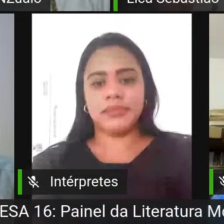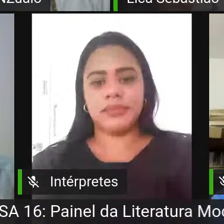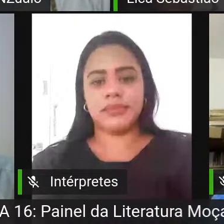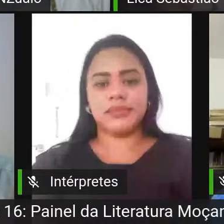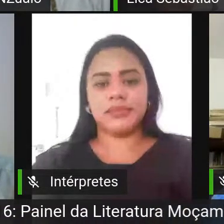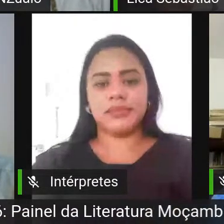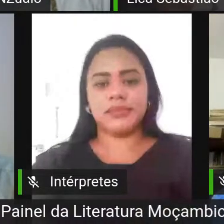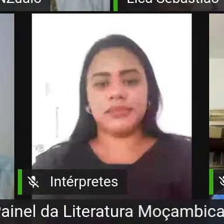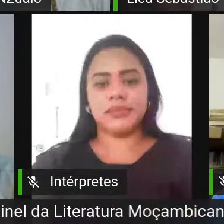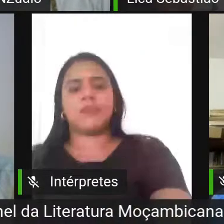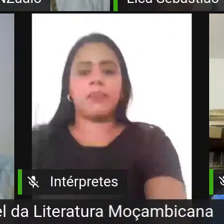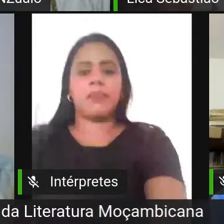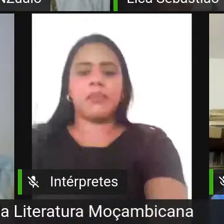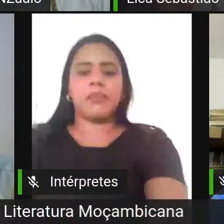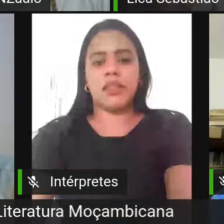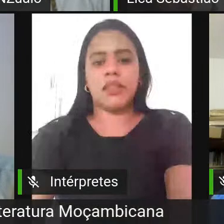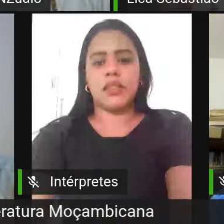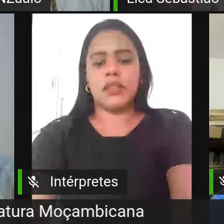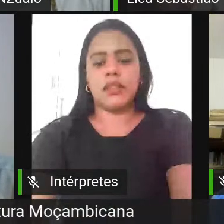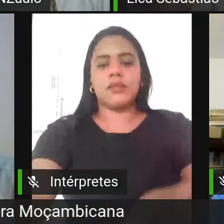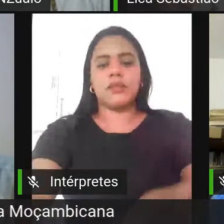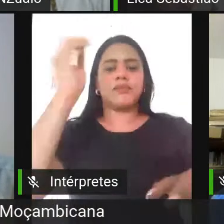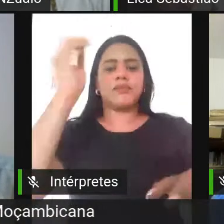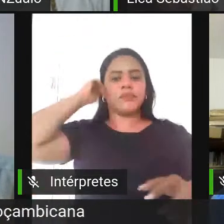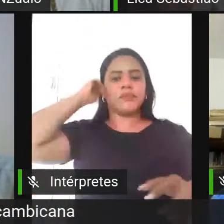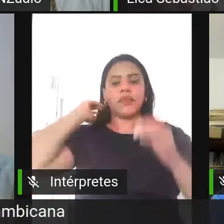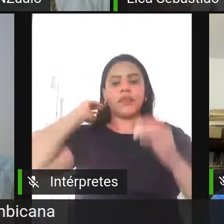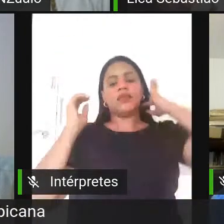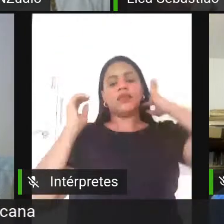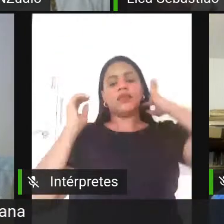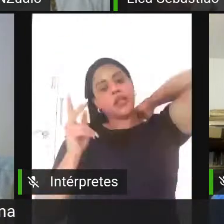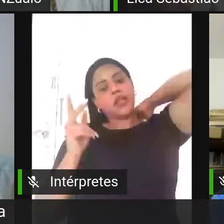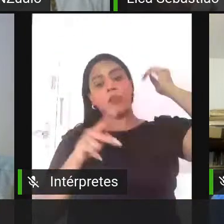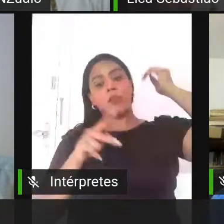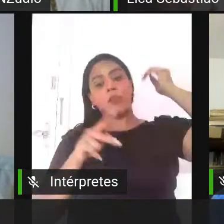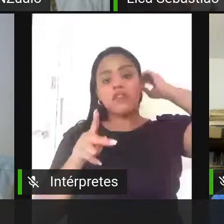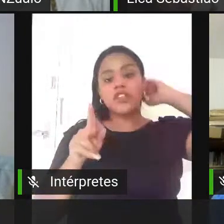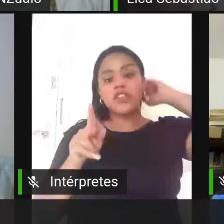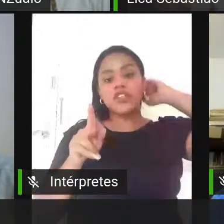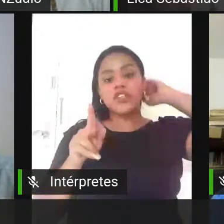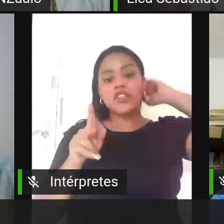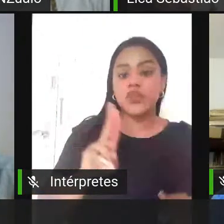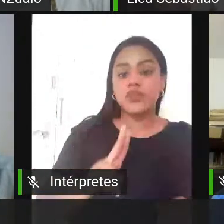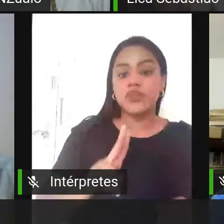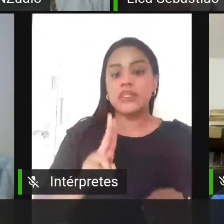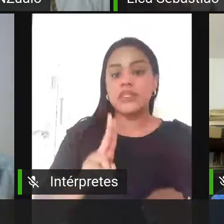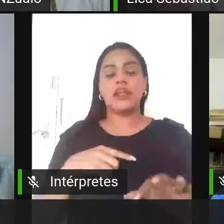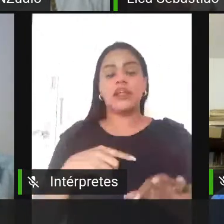Eduardo Castle White, um concurso que o premiou já há alguns anos em Portugal,